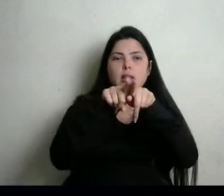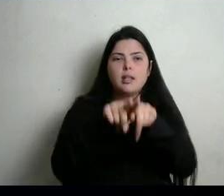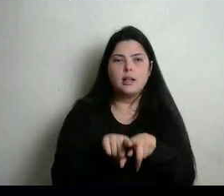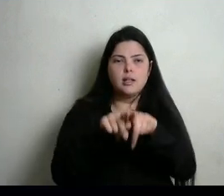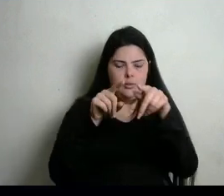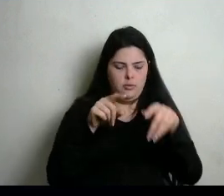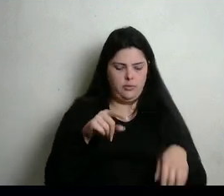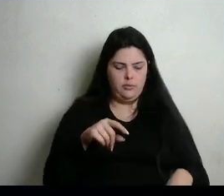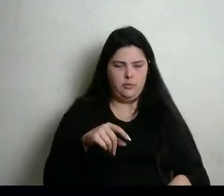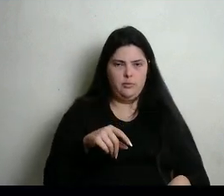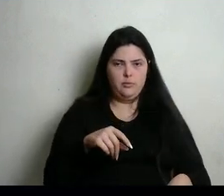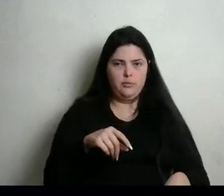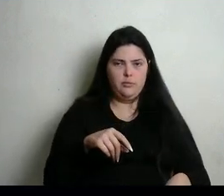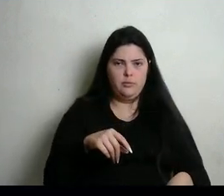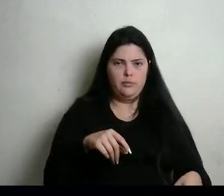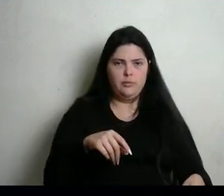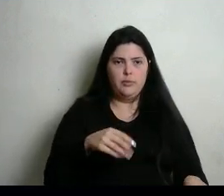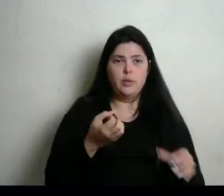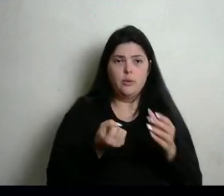uma API simples